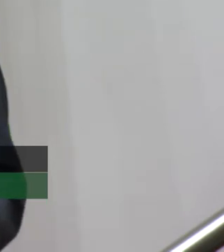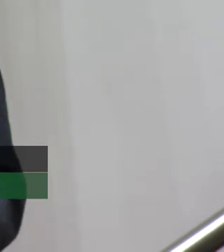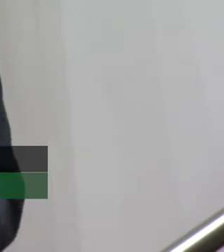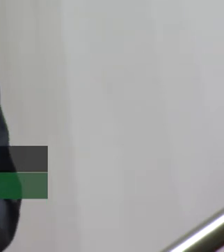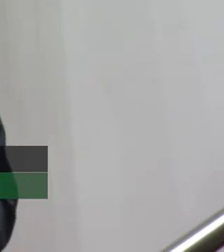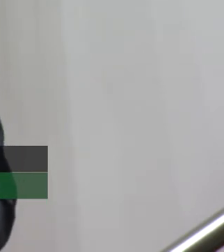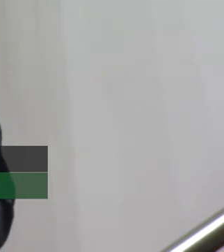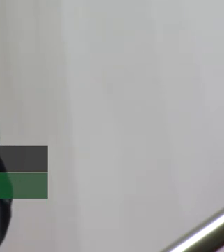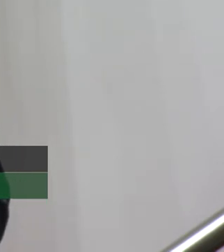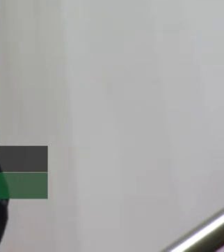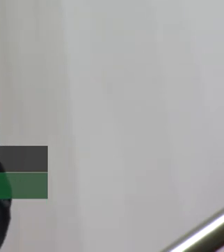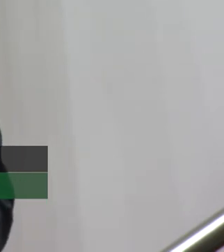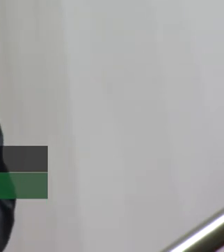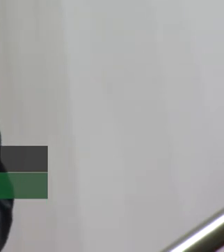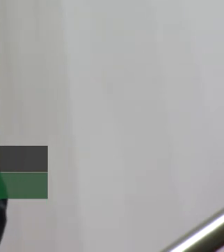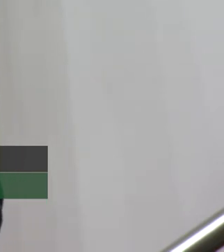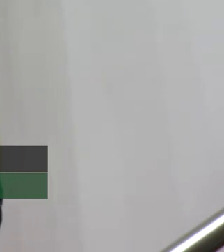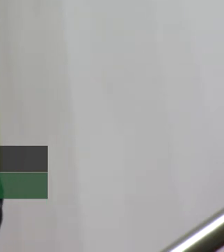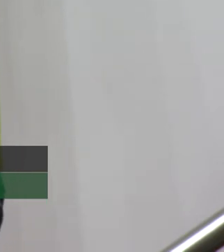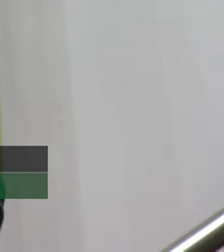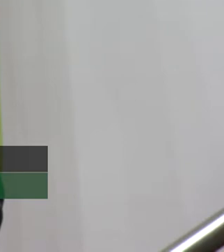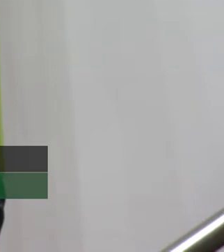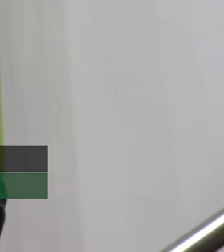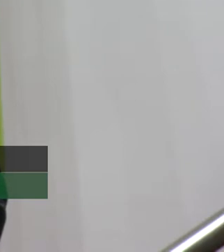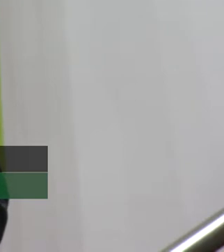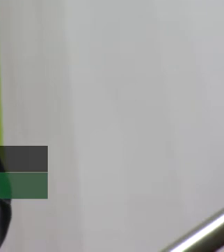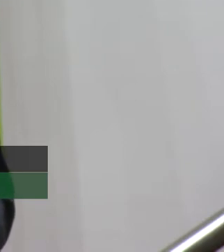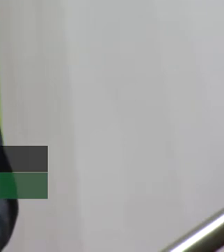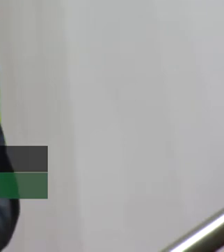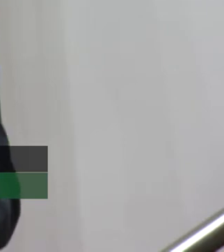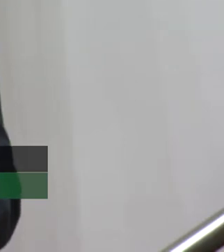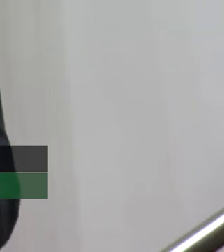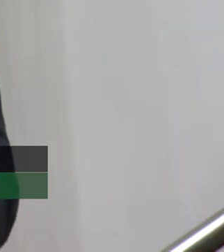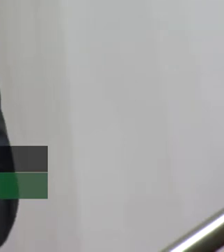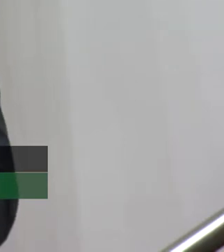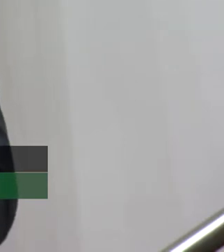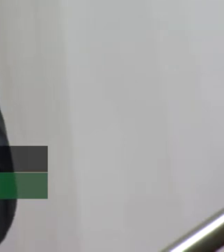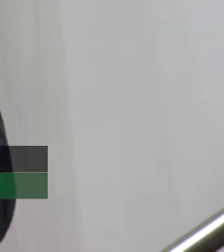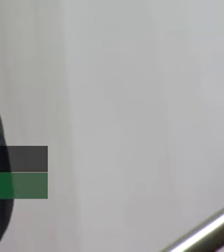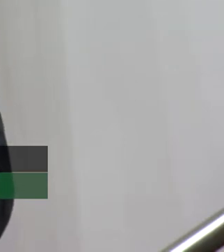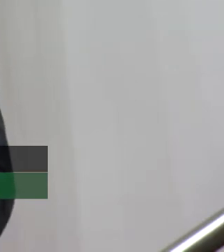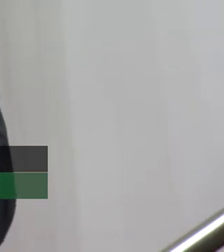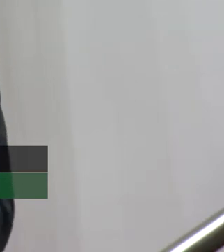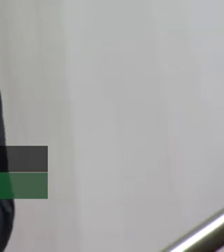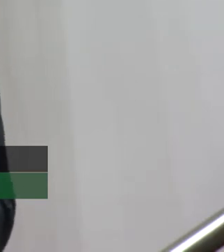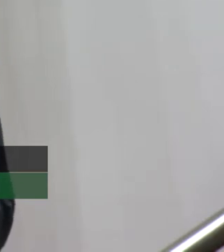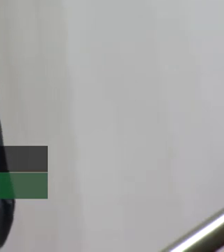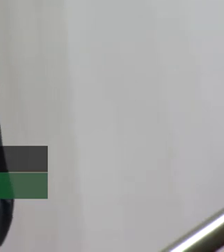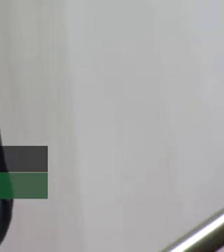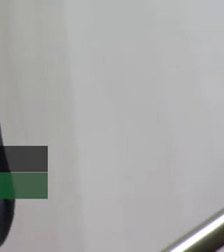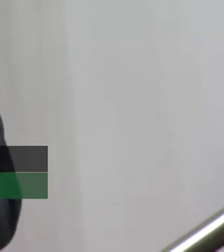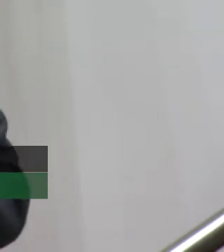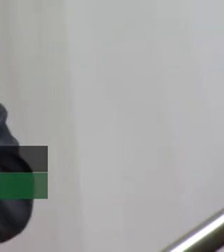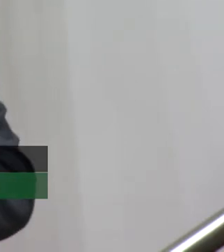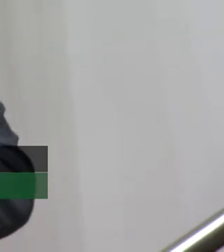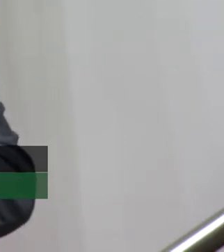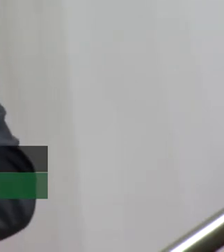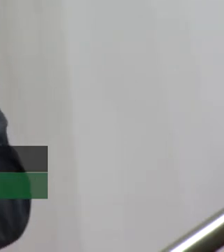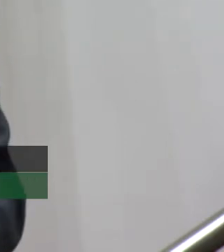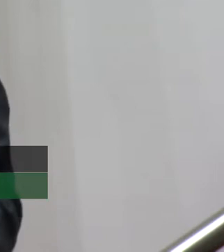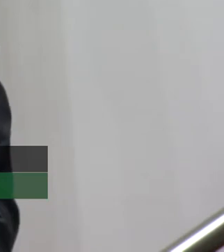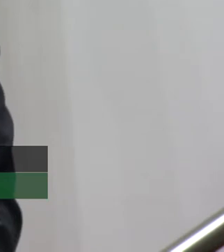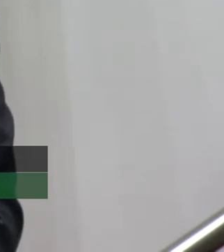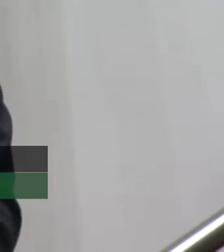que o seminário ele vai acontecer exatamente